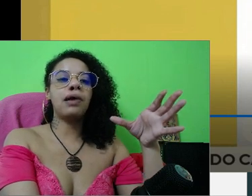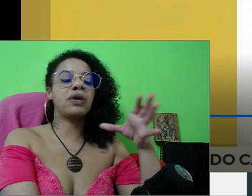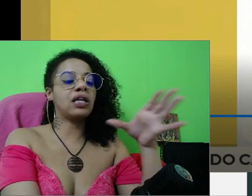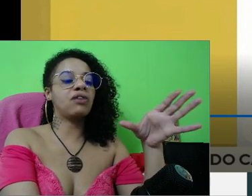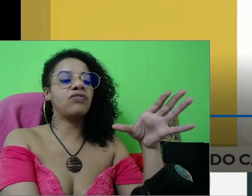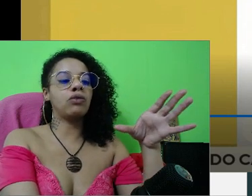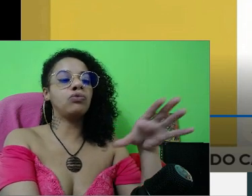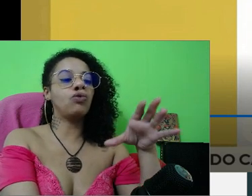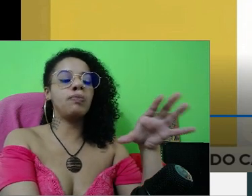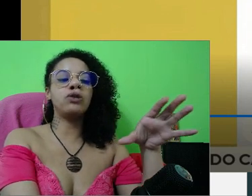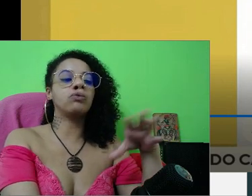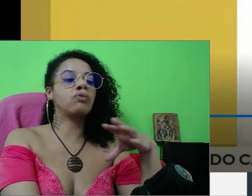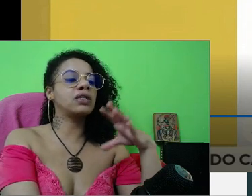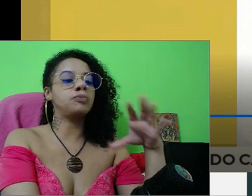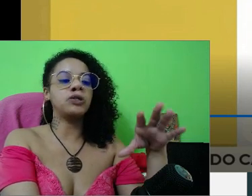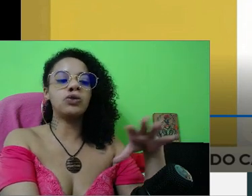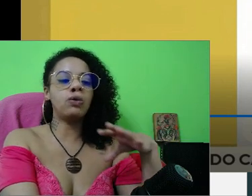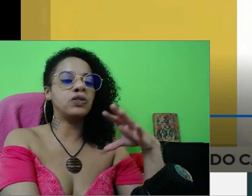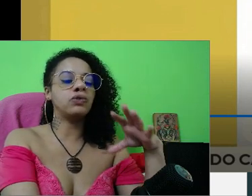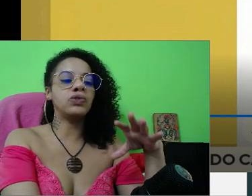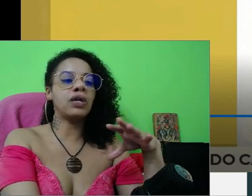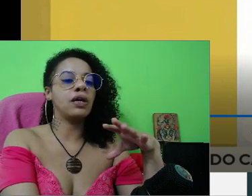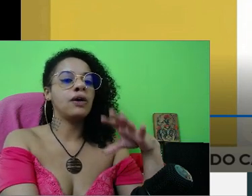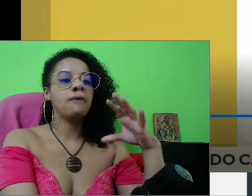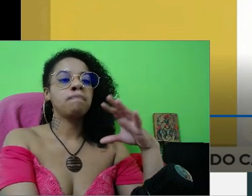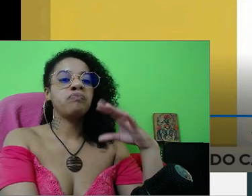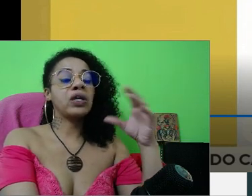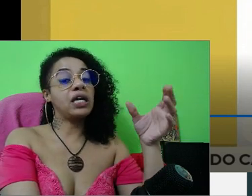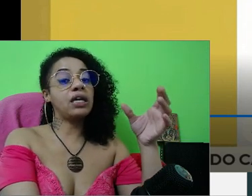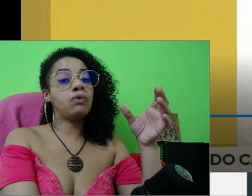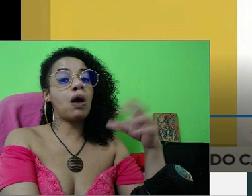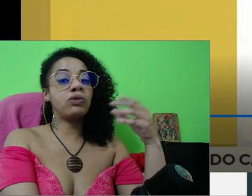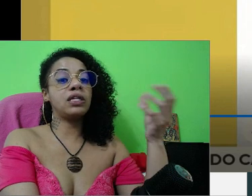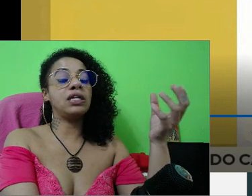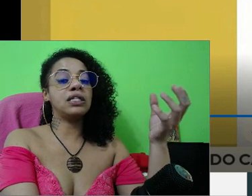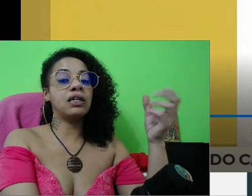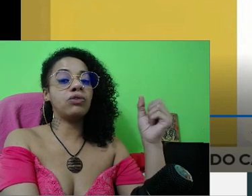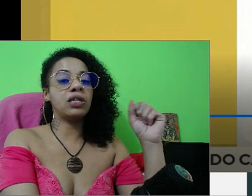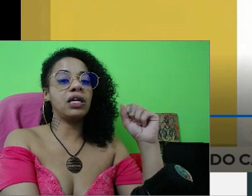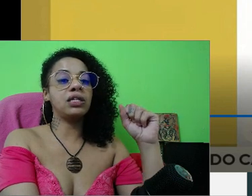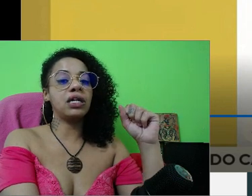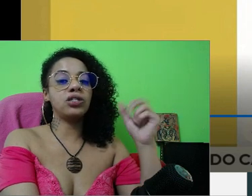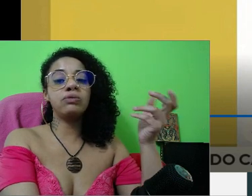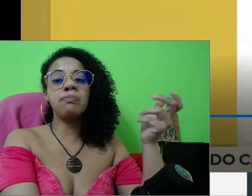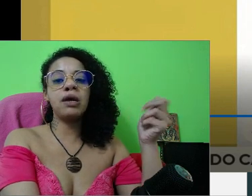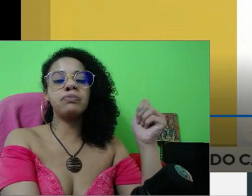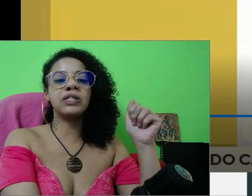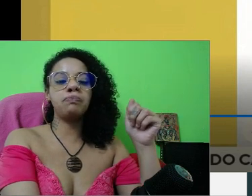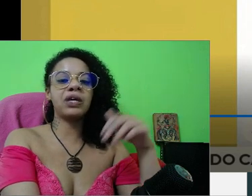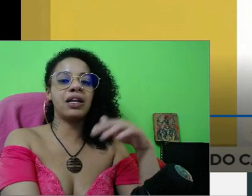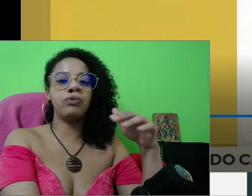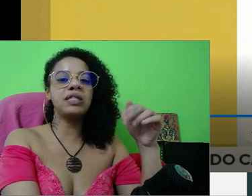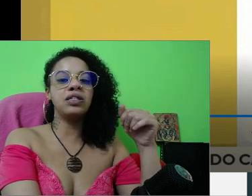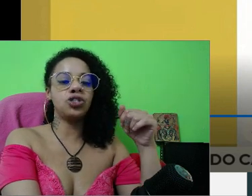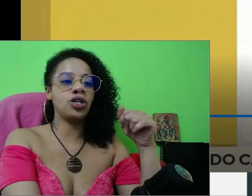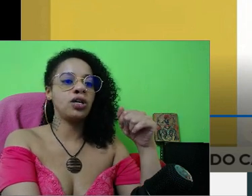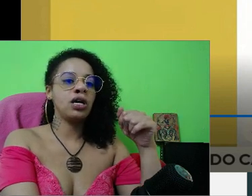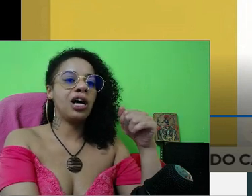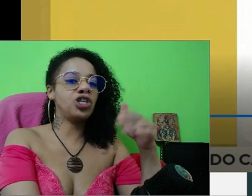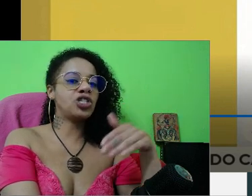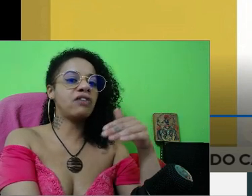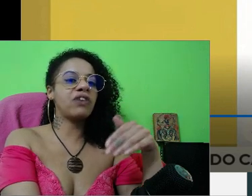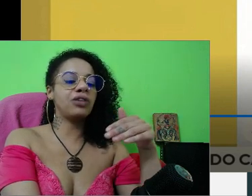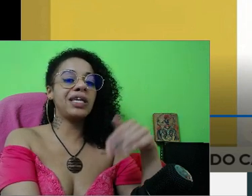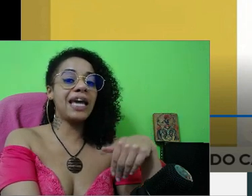né porque tem que ver o número quantas pessoas e não sei o quê e qual seria essa outra realidade não sabemos né porque ela não existe